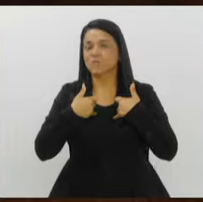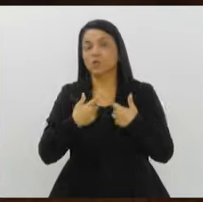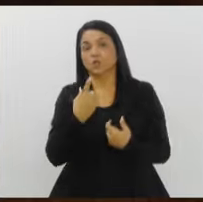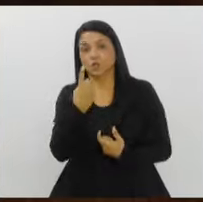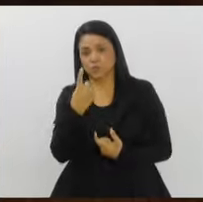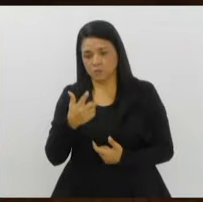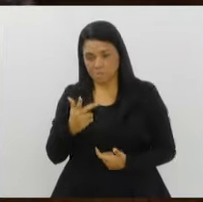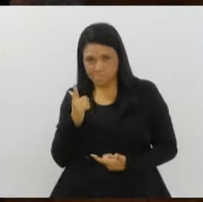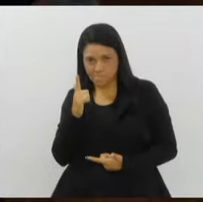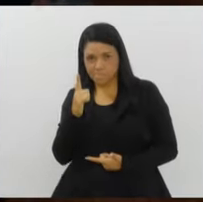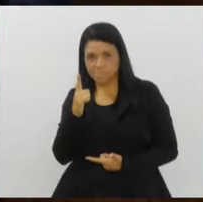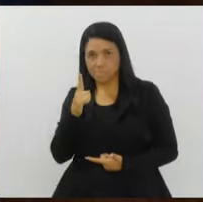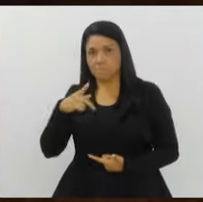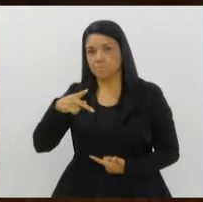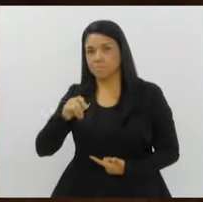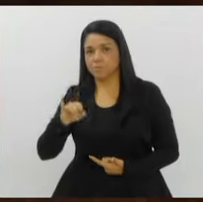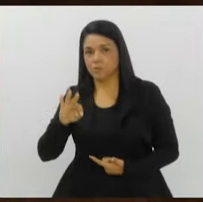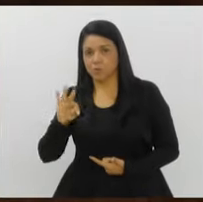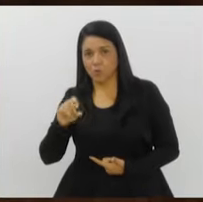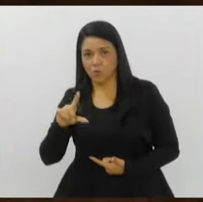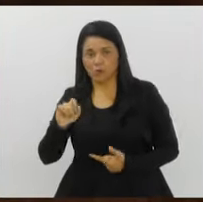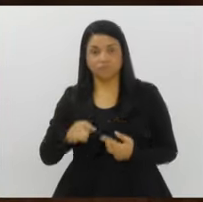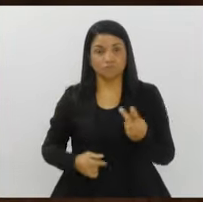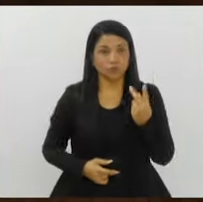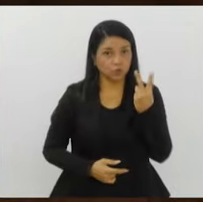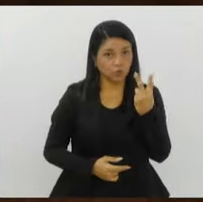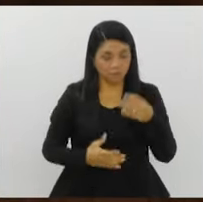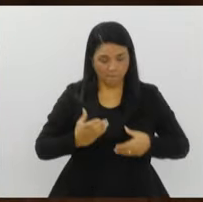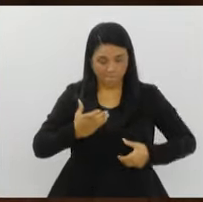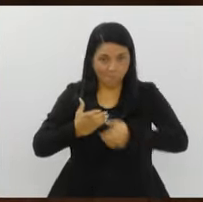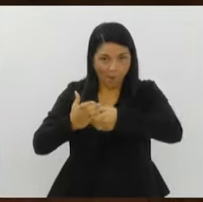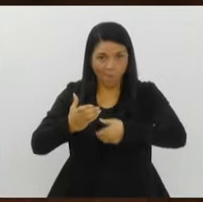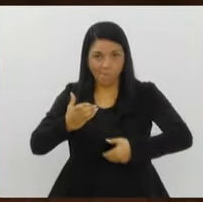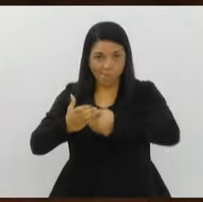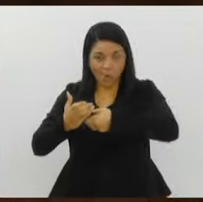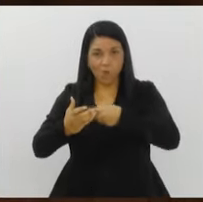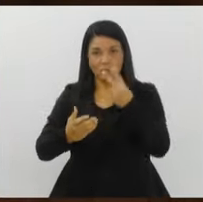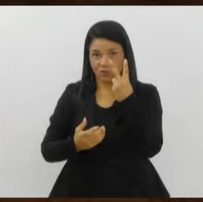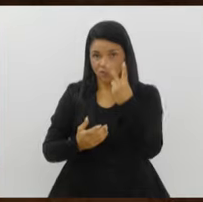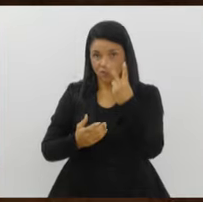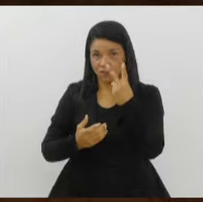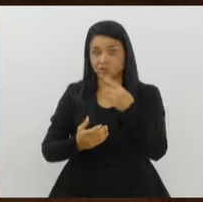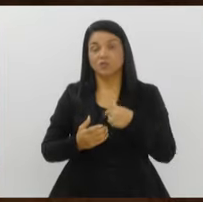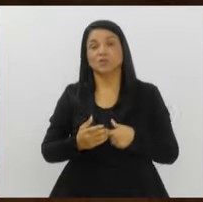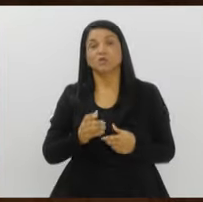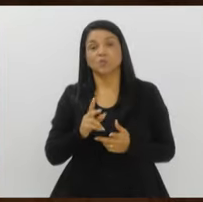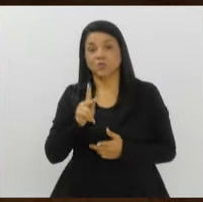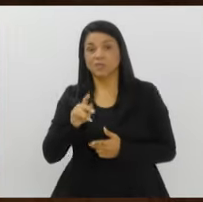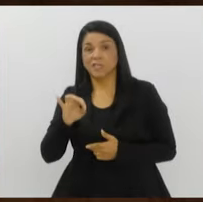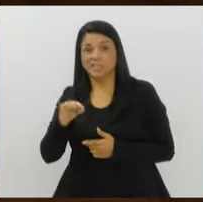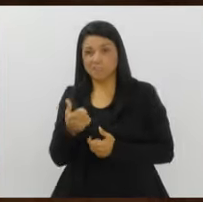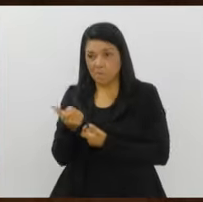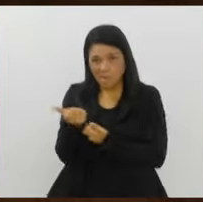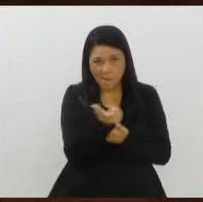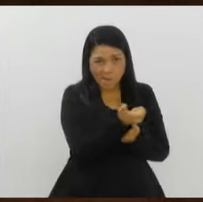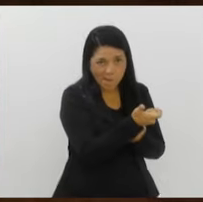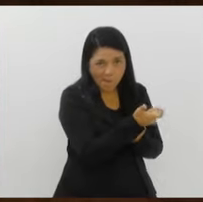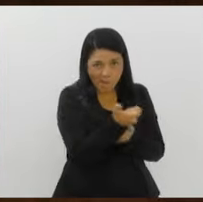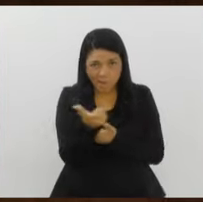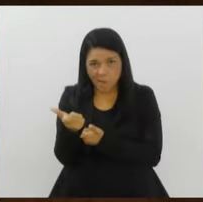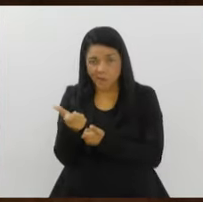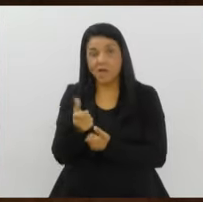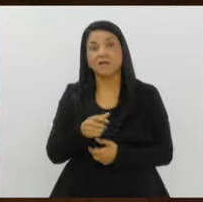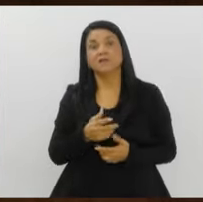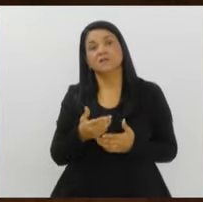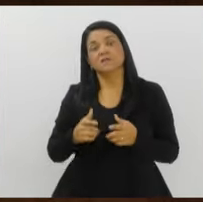pistolas, 2 carregadores, um para com kit rajada e um carregador de 50, com 50